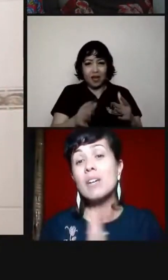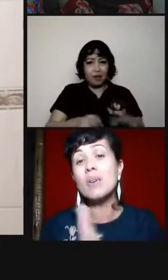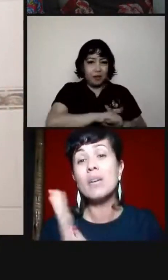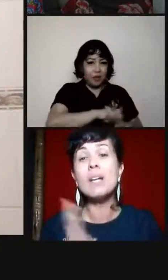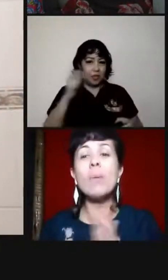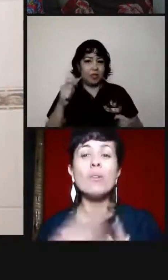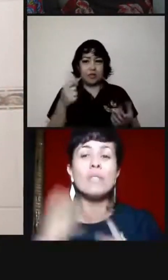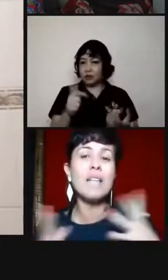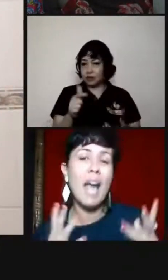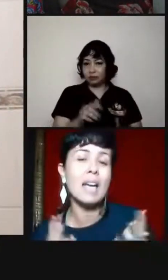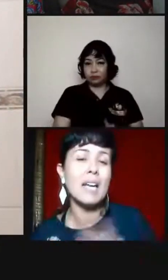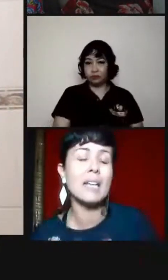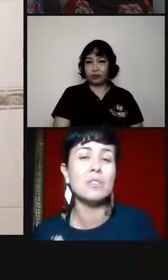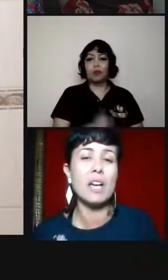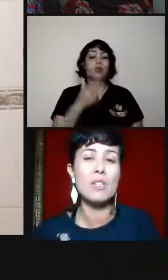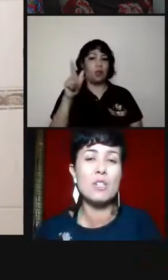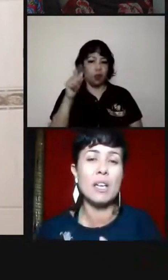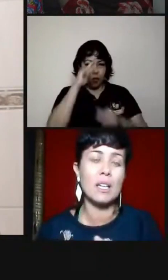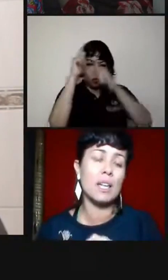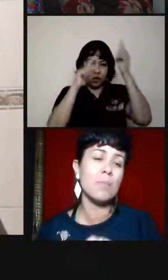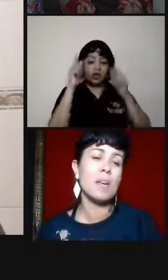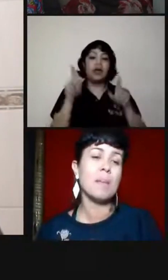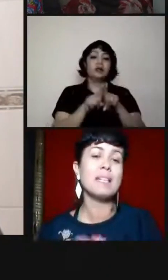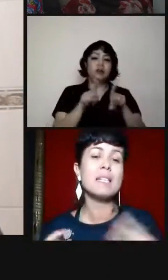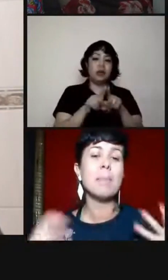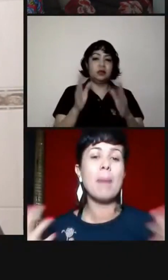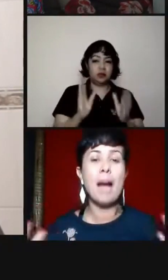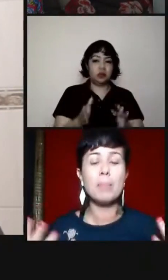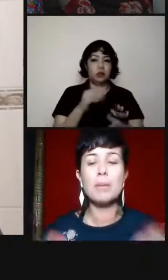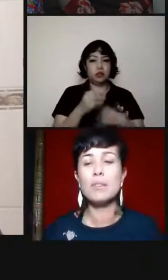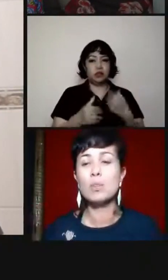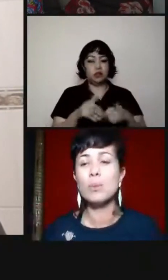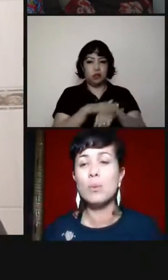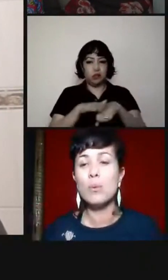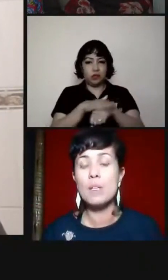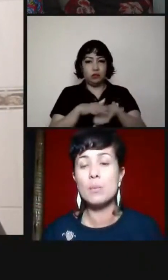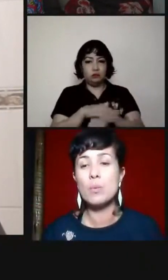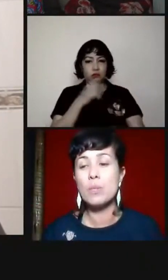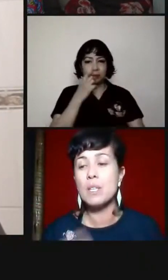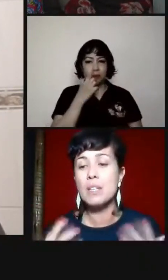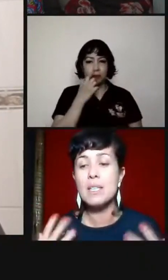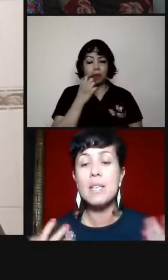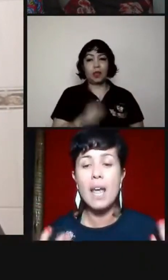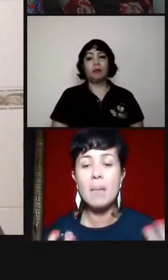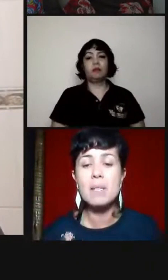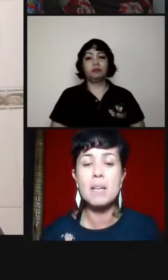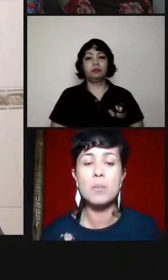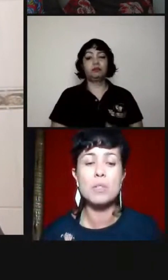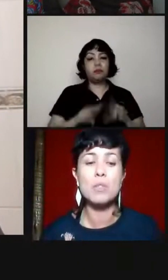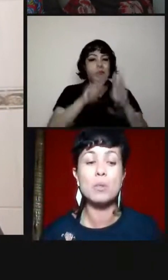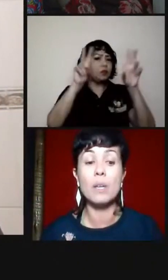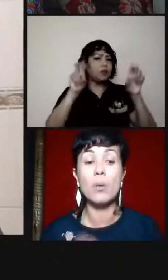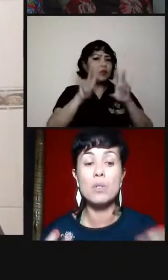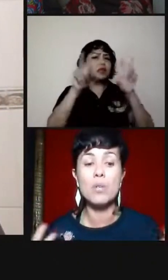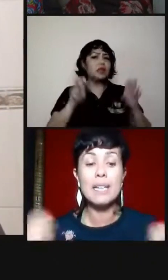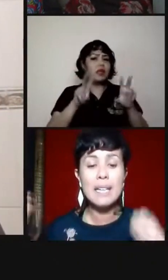E eu queria dar uma outra ideia, né, já que a gente está aqui batendo esse papo, né, sobre os possíveis temas, né, os